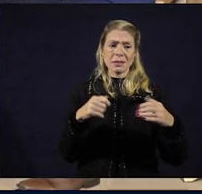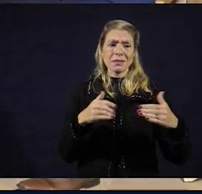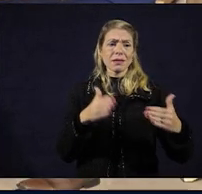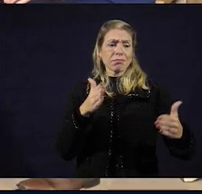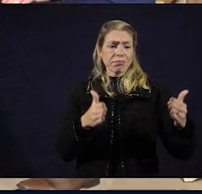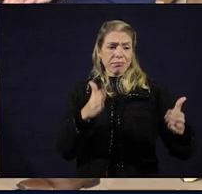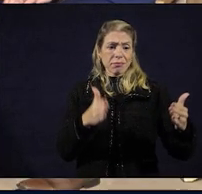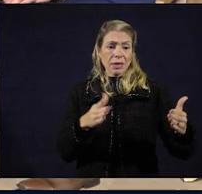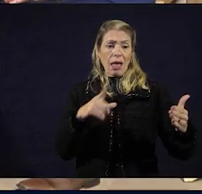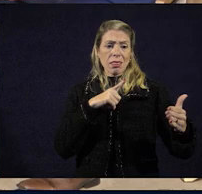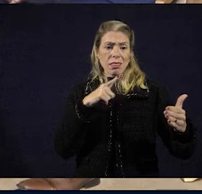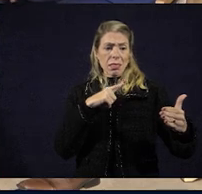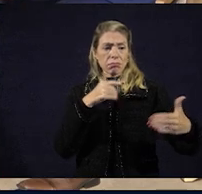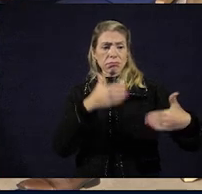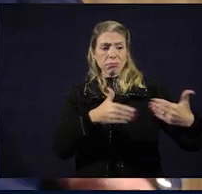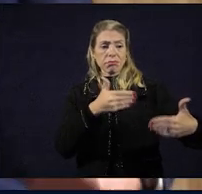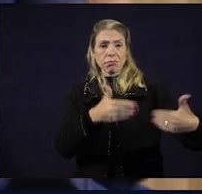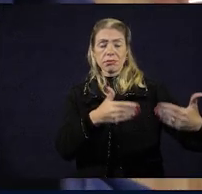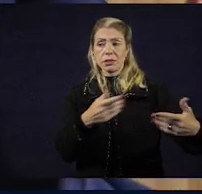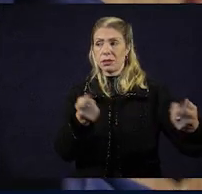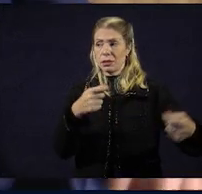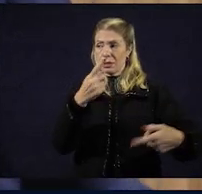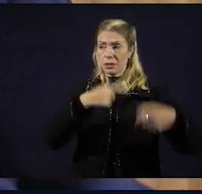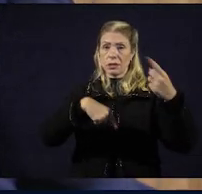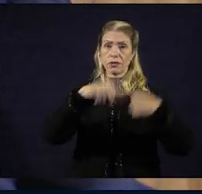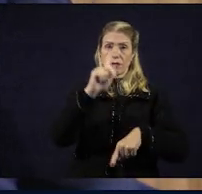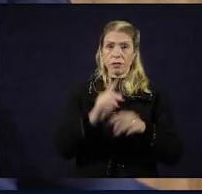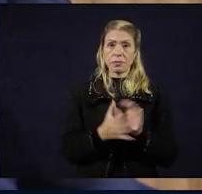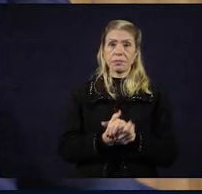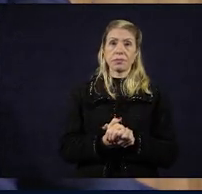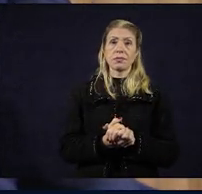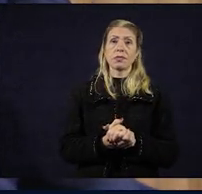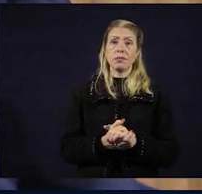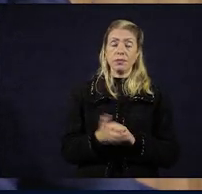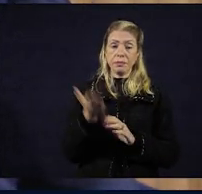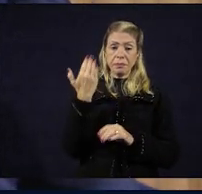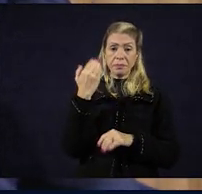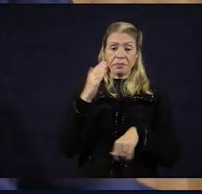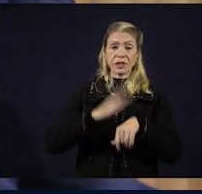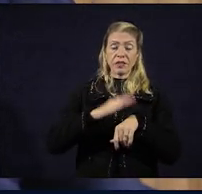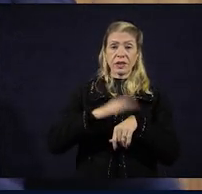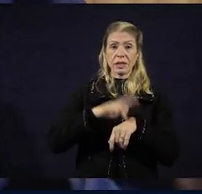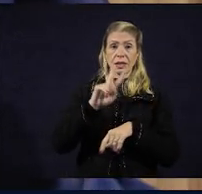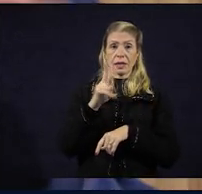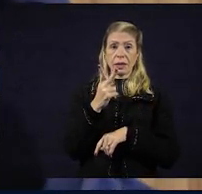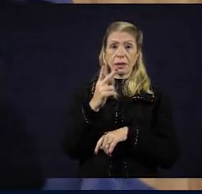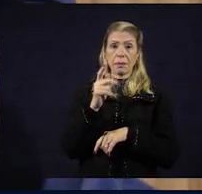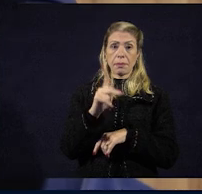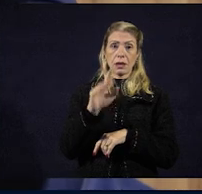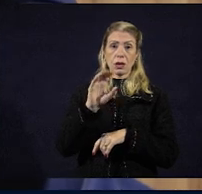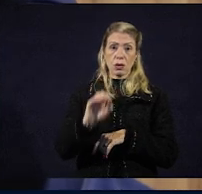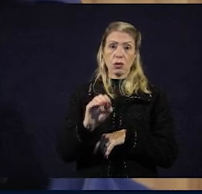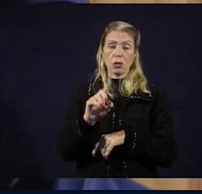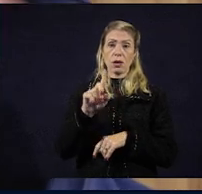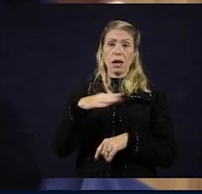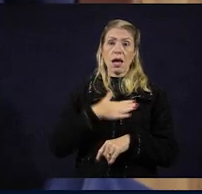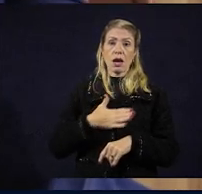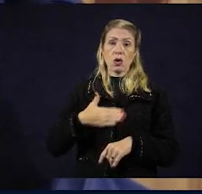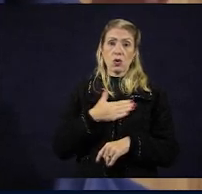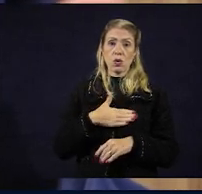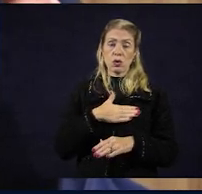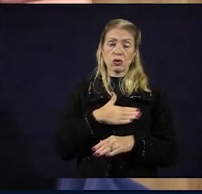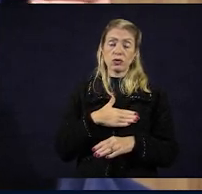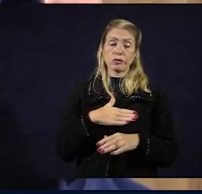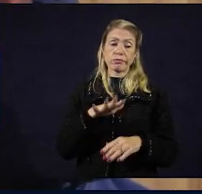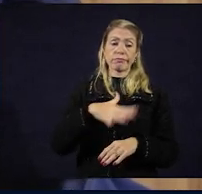quão bem Você tá indo então acho que até tido a gente fez o o IPO em julho do ano passado em agosto o mercado fechou